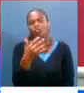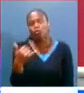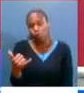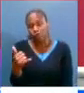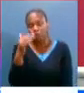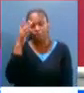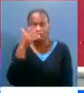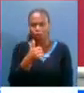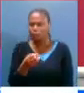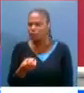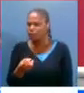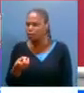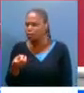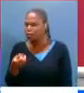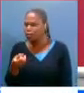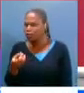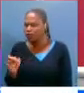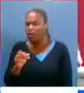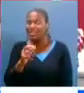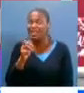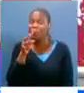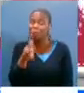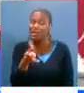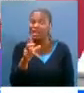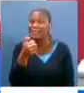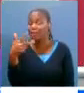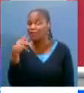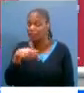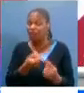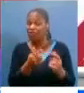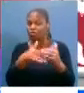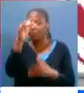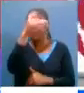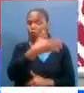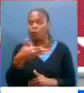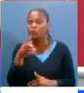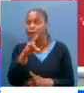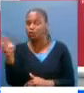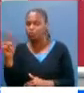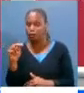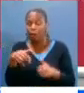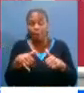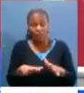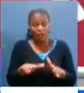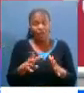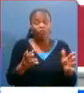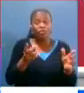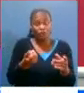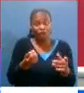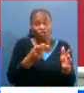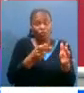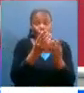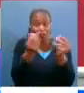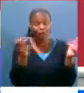gasto nestes projetos foi de cerca de 3.500 contos e este ano ultrapassa os 11 mil contos. Mas fazer chegar